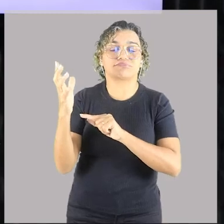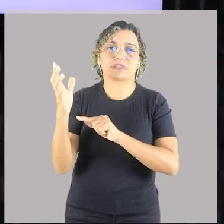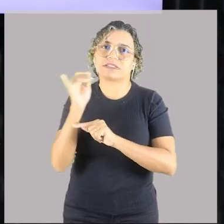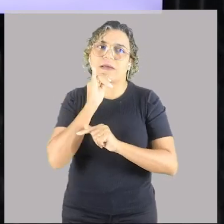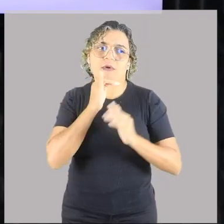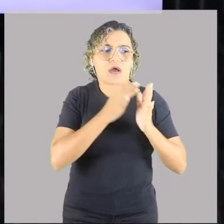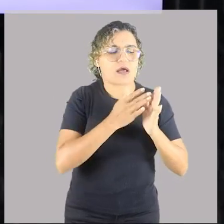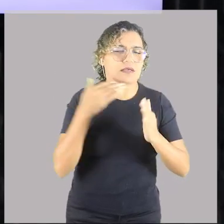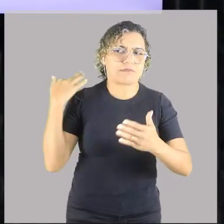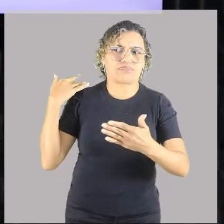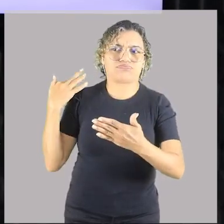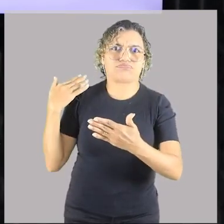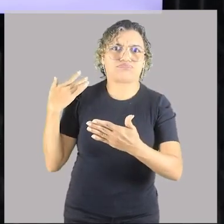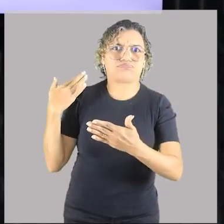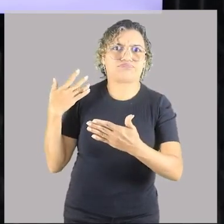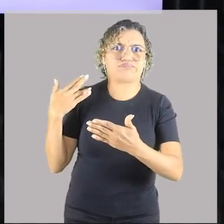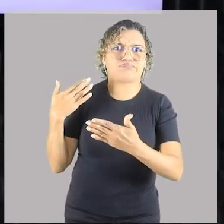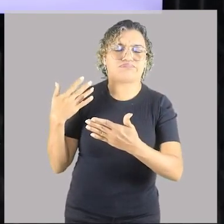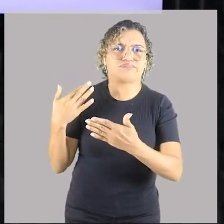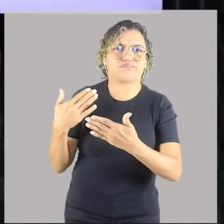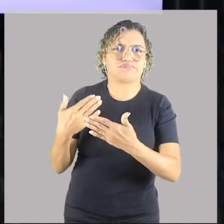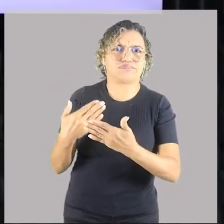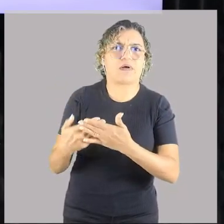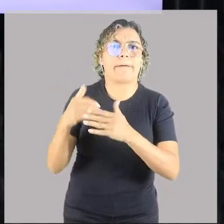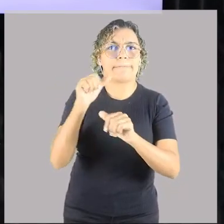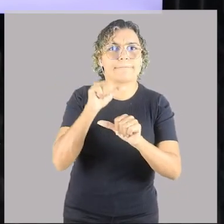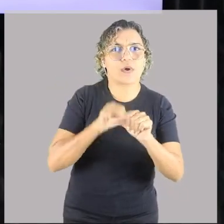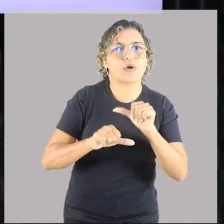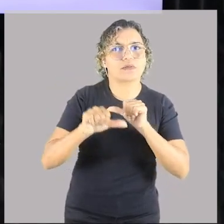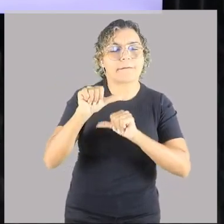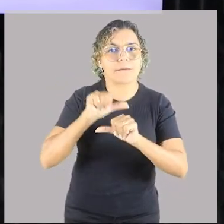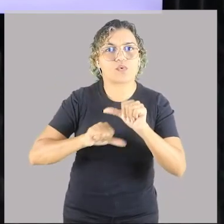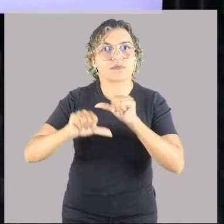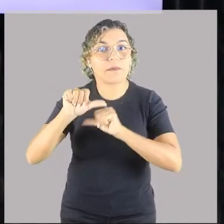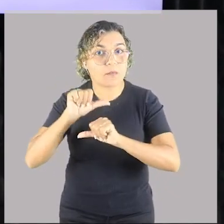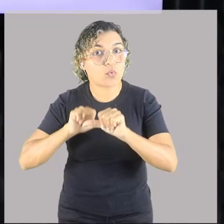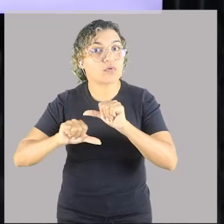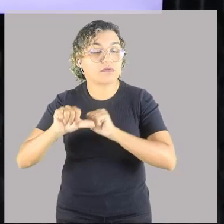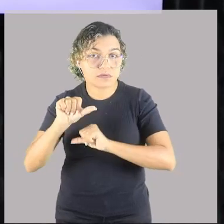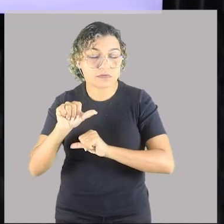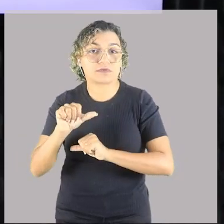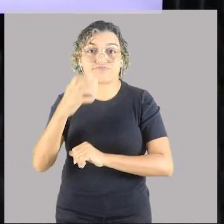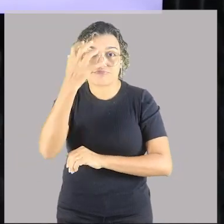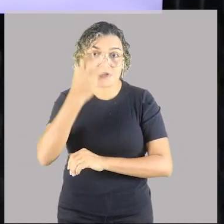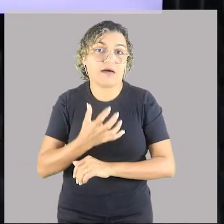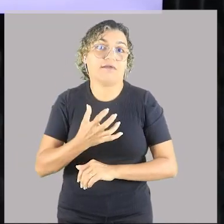longo desses anos tem ocorrido mudanças bruscas.